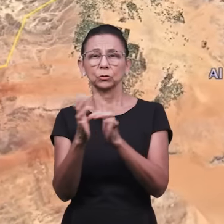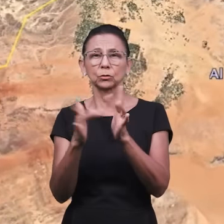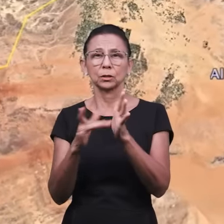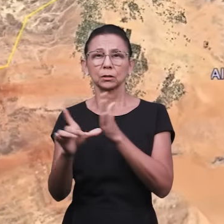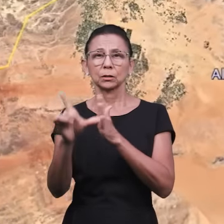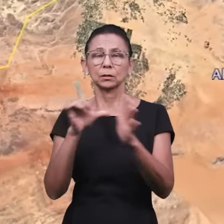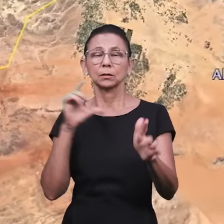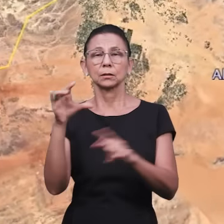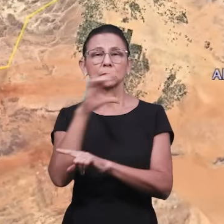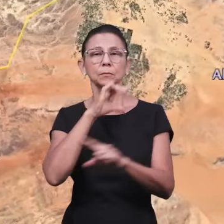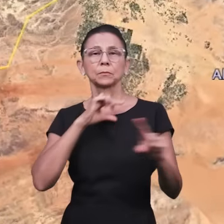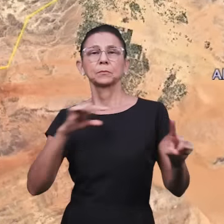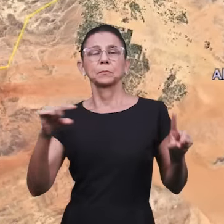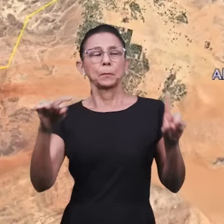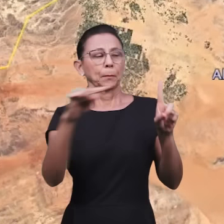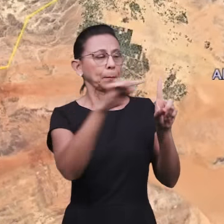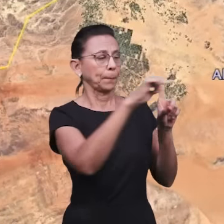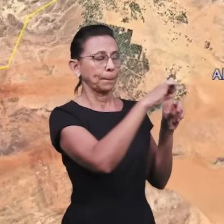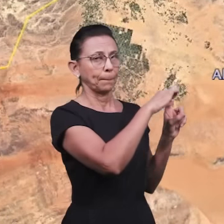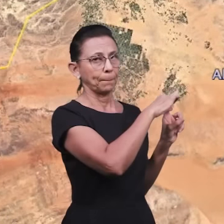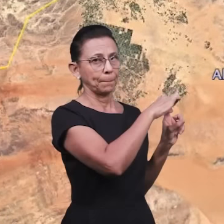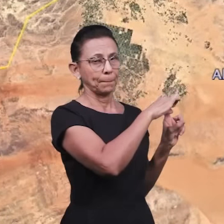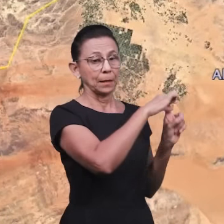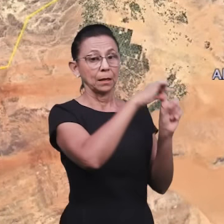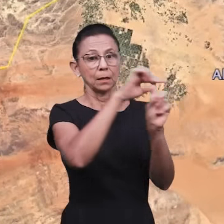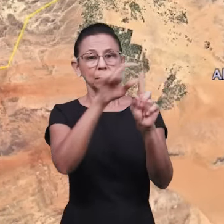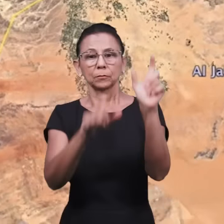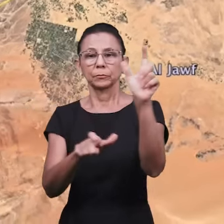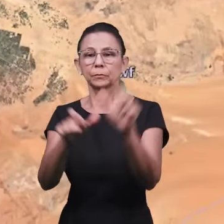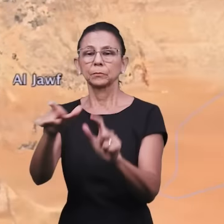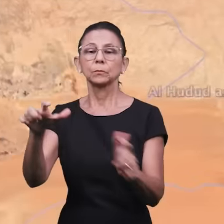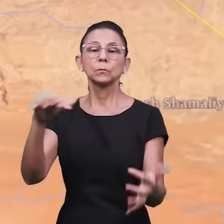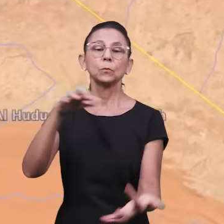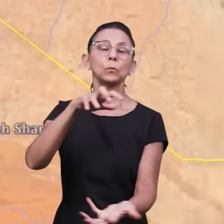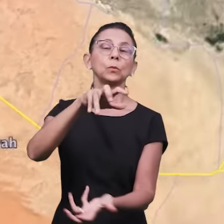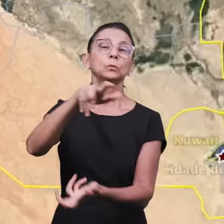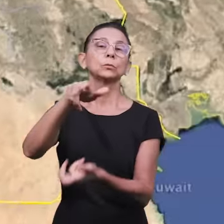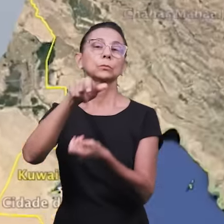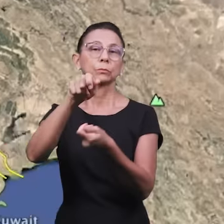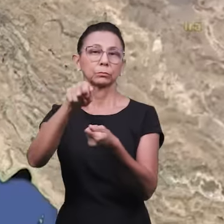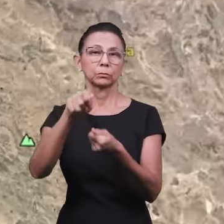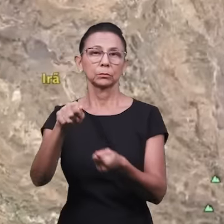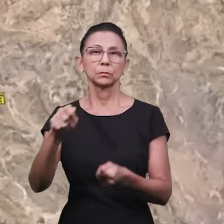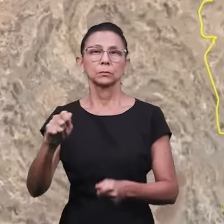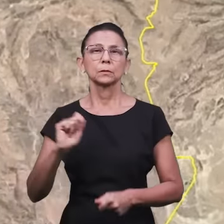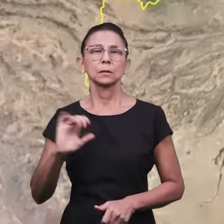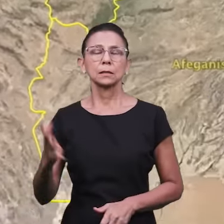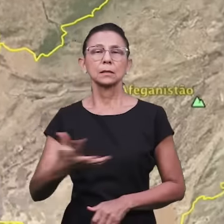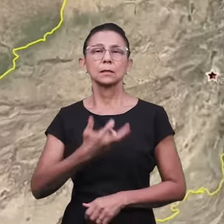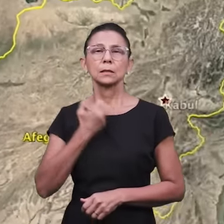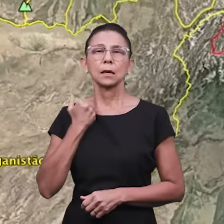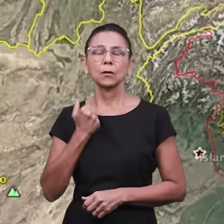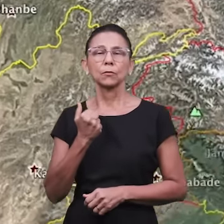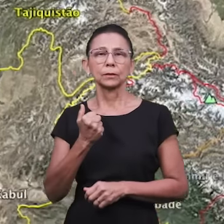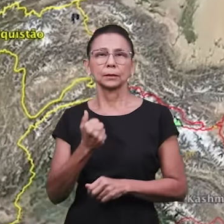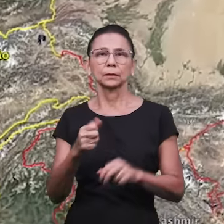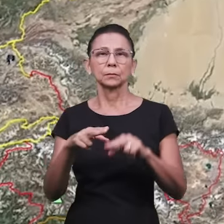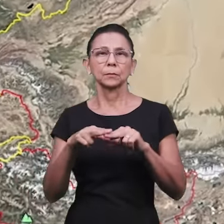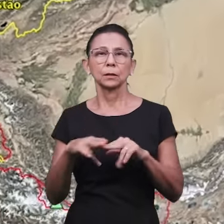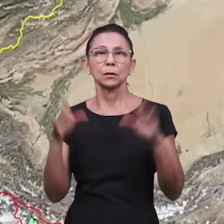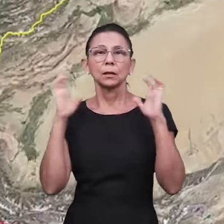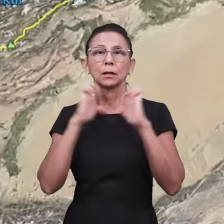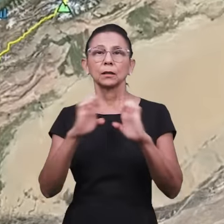na véspera de sua morte na cruz do Calvário. Pessoas de todas as partes do mundo têm sido alcançadas